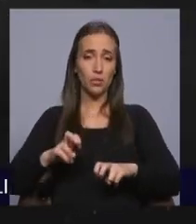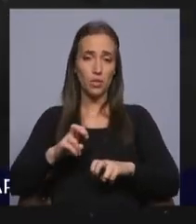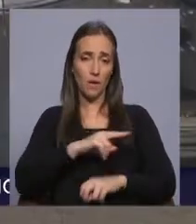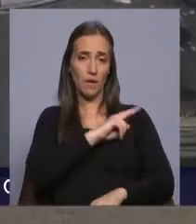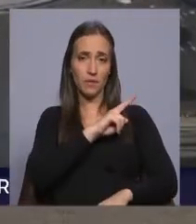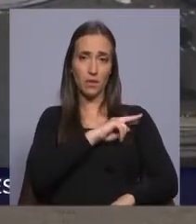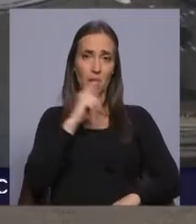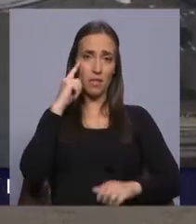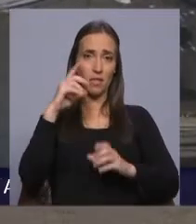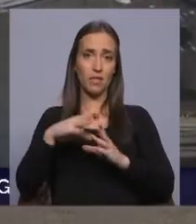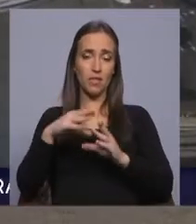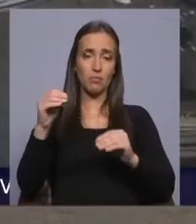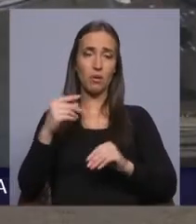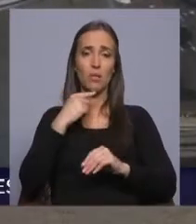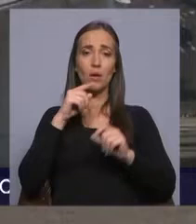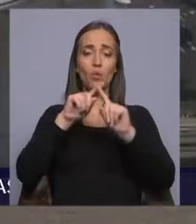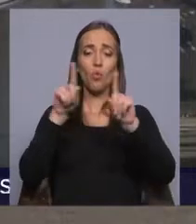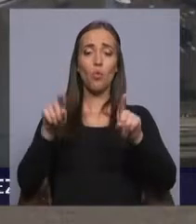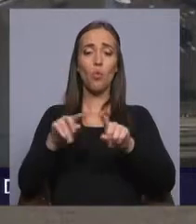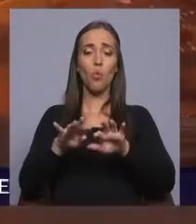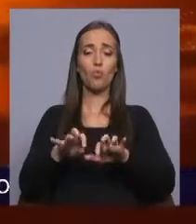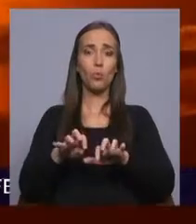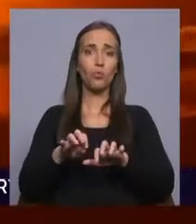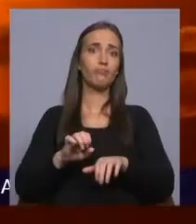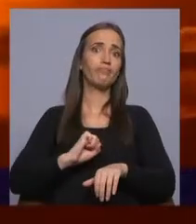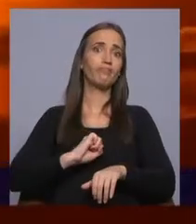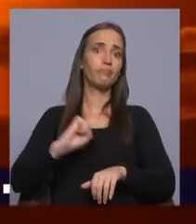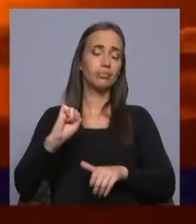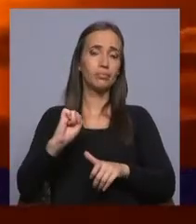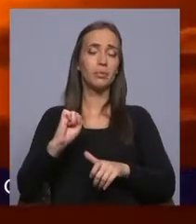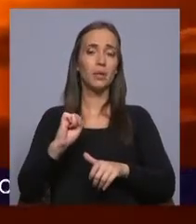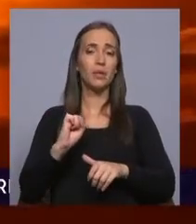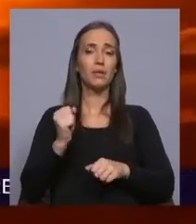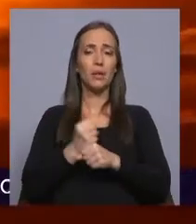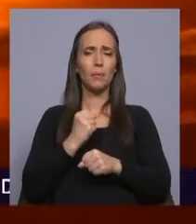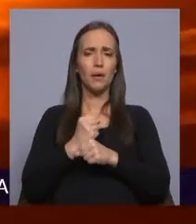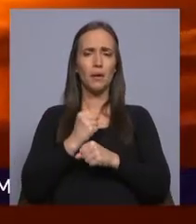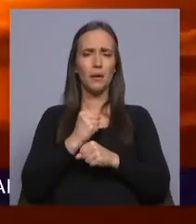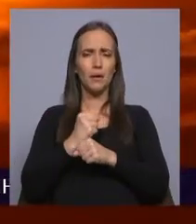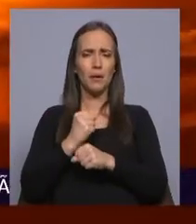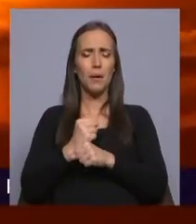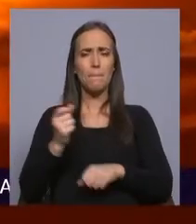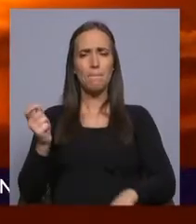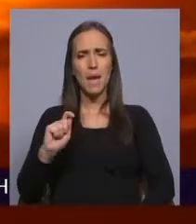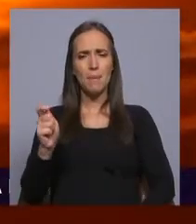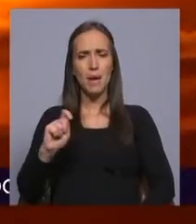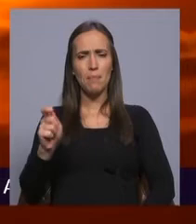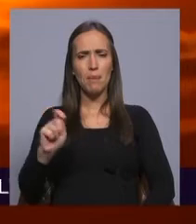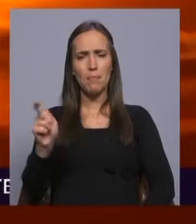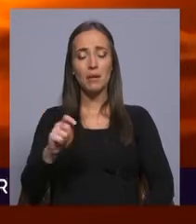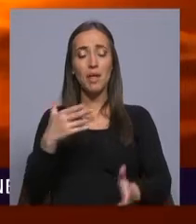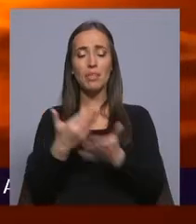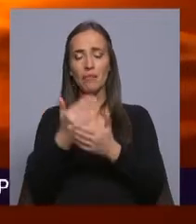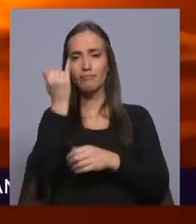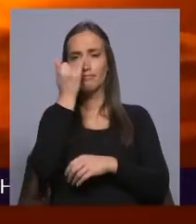um supercomputador. E este supercomputador, Daniel, esteve a trabalhar durante vários meses seguidos para fazer a simulação